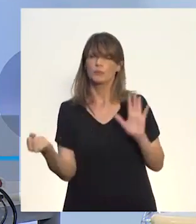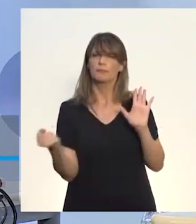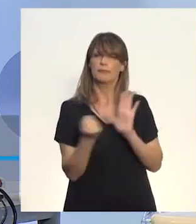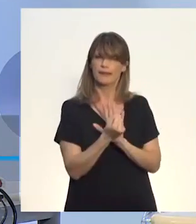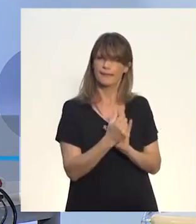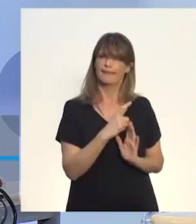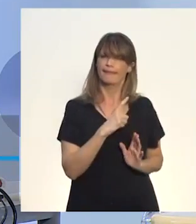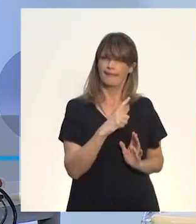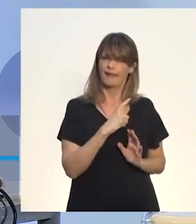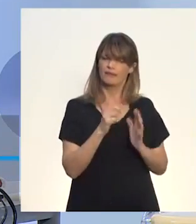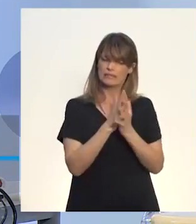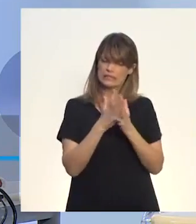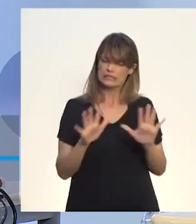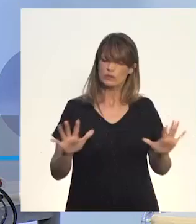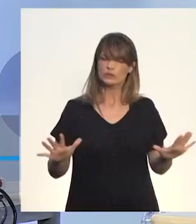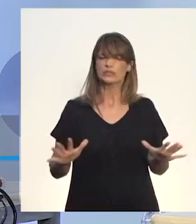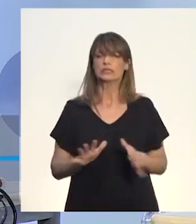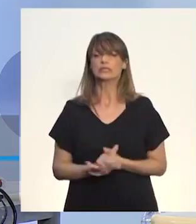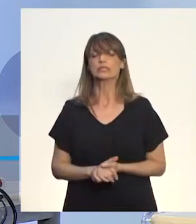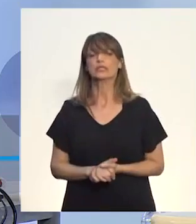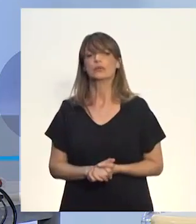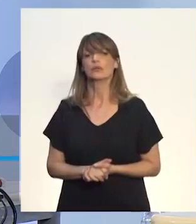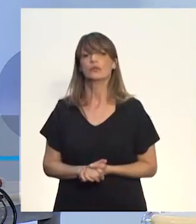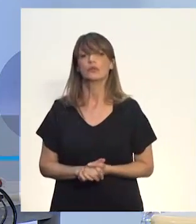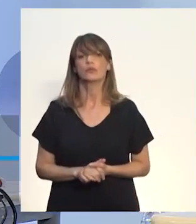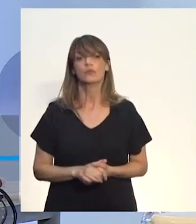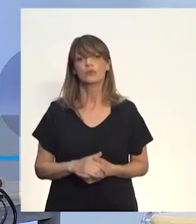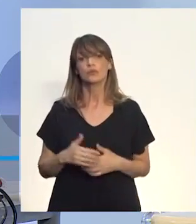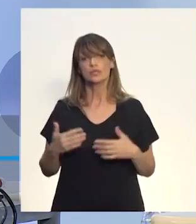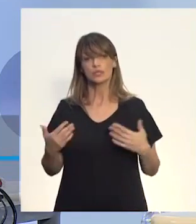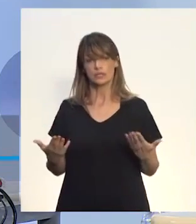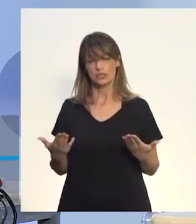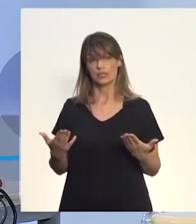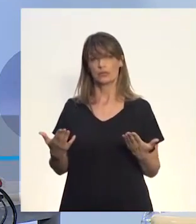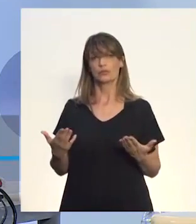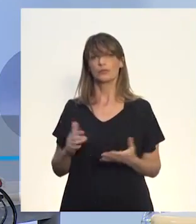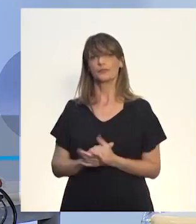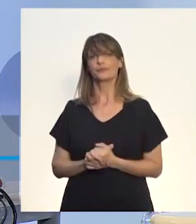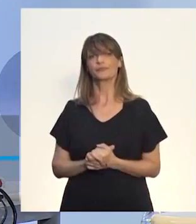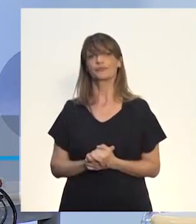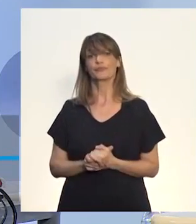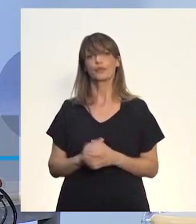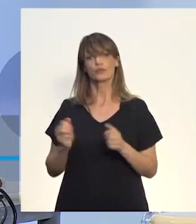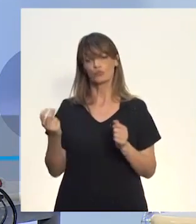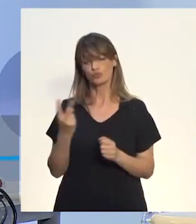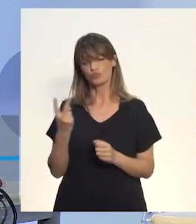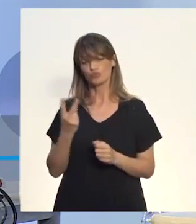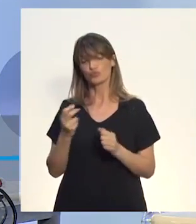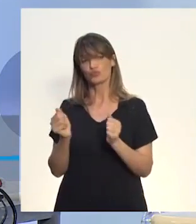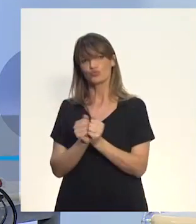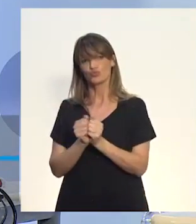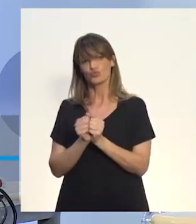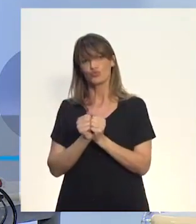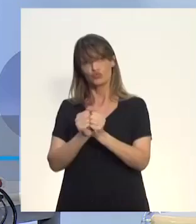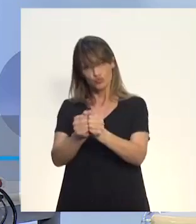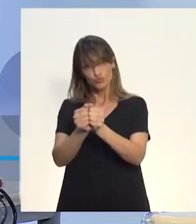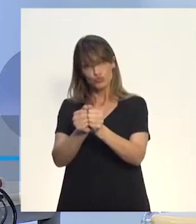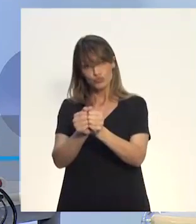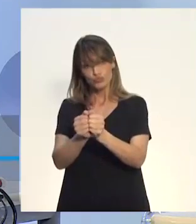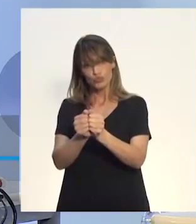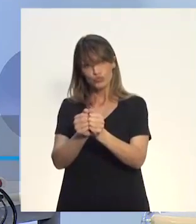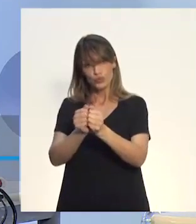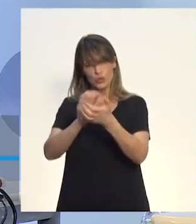cidade. Então, o Haussmann, sob a batuta do Napoleão III, demolem coisas